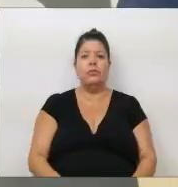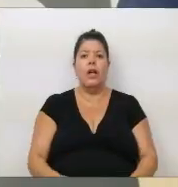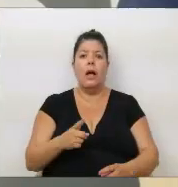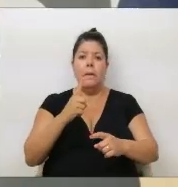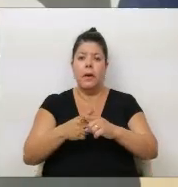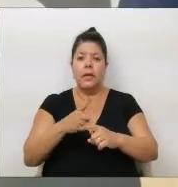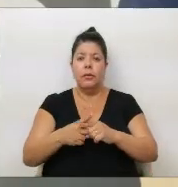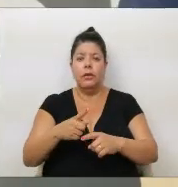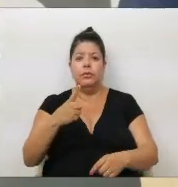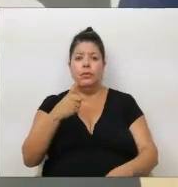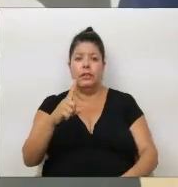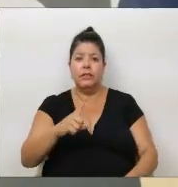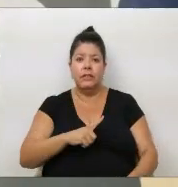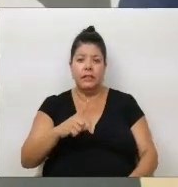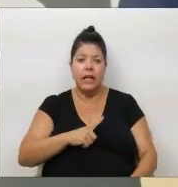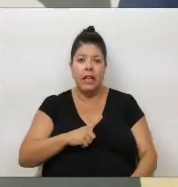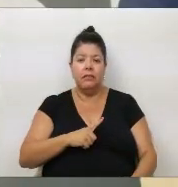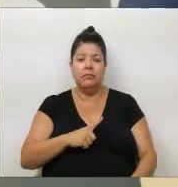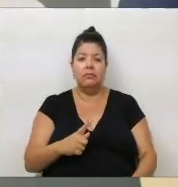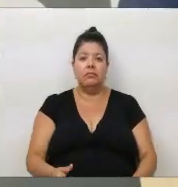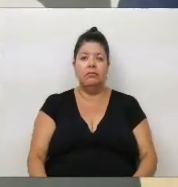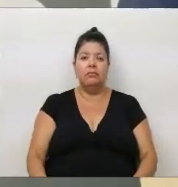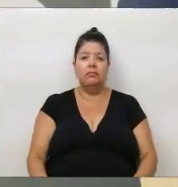quando tem